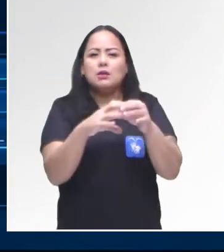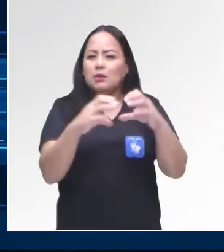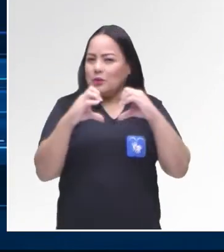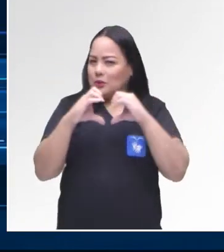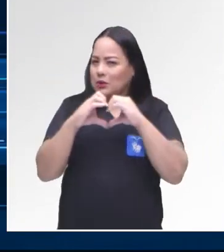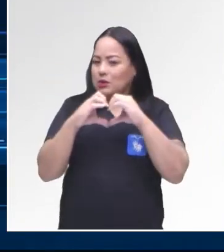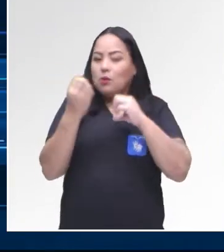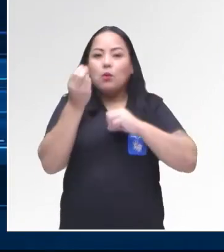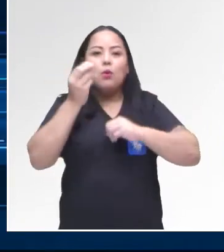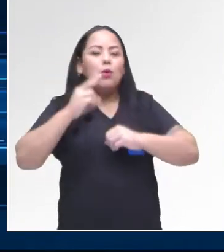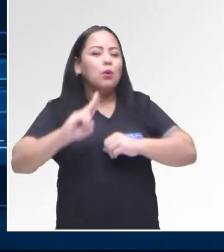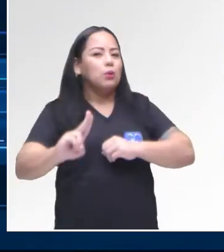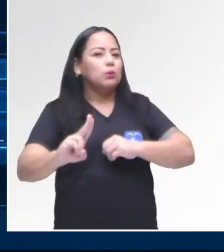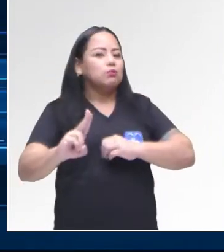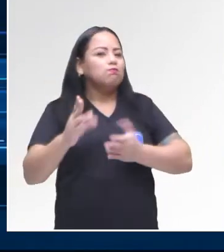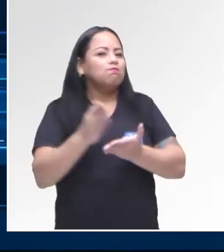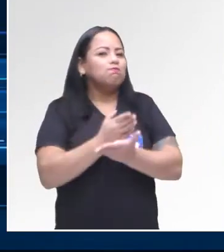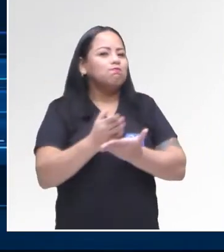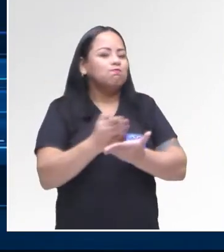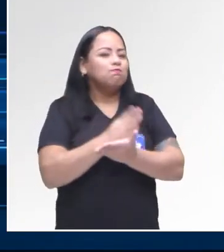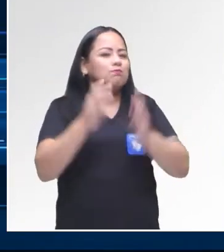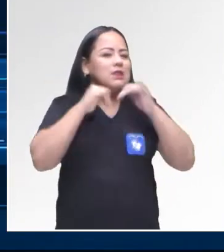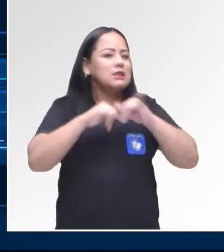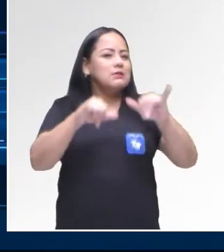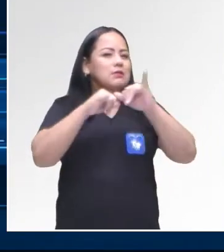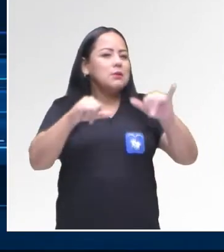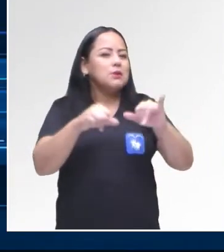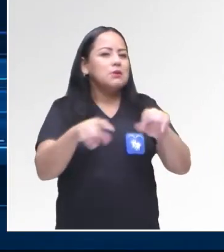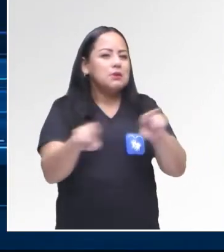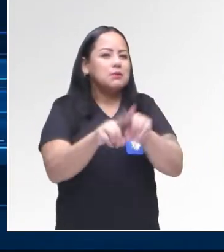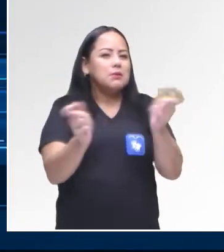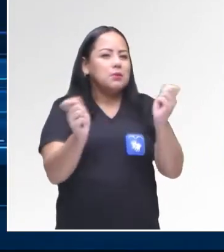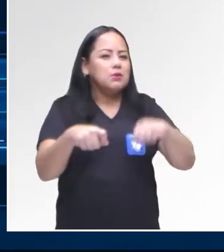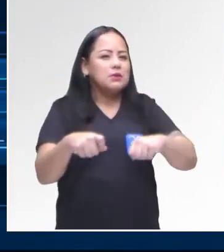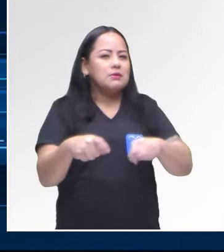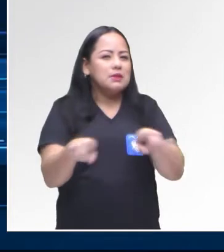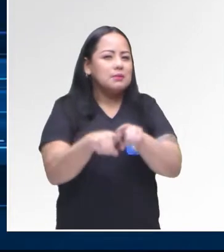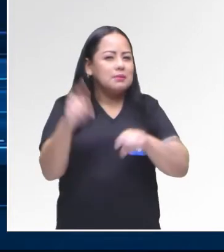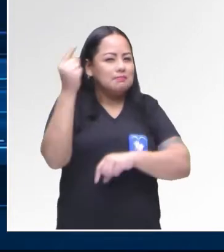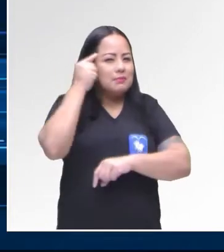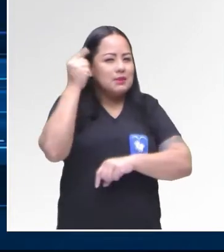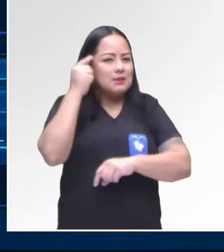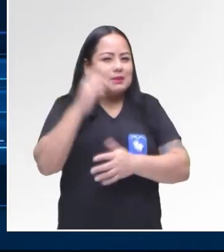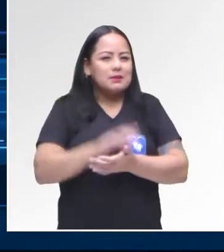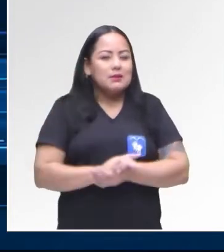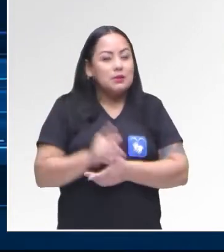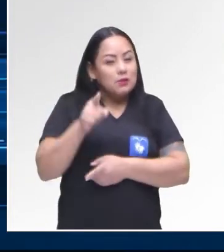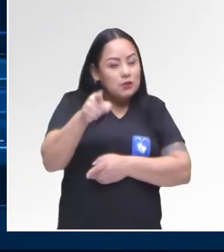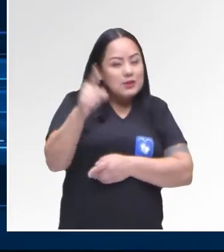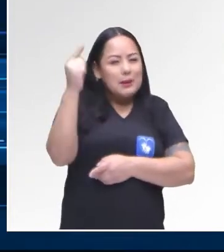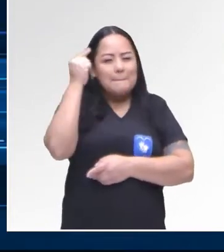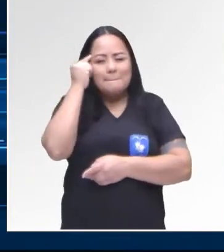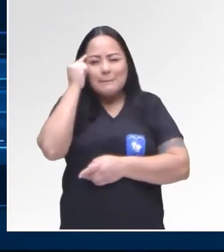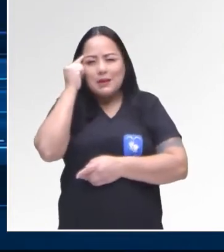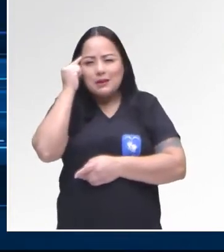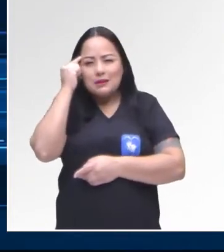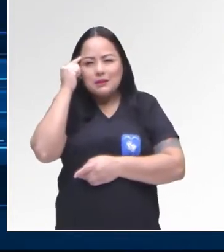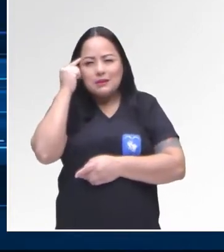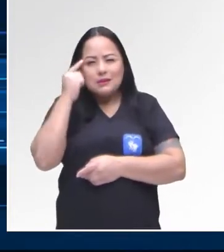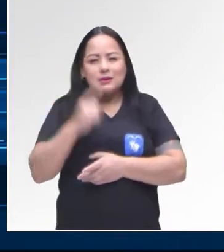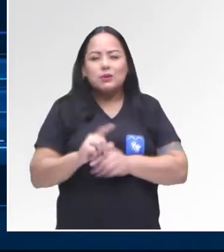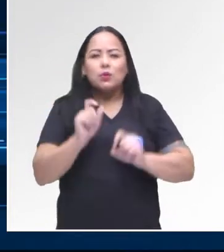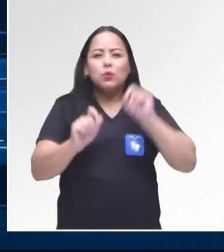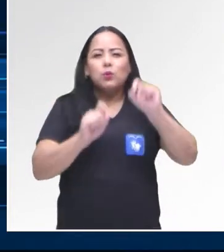ou tem mais algumas informações também que são possíveis de ser pensadas? Então vai pensando aí um pouquinho sobre isso. O que é